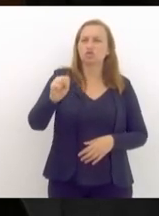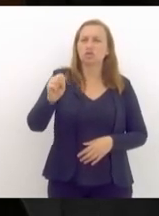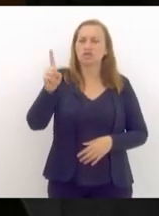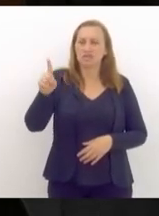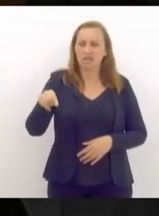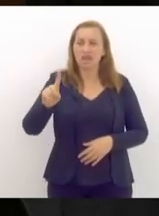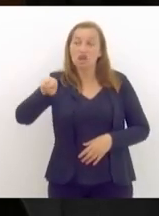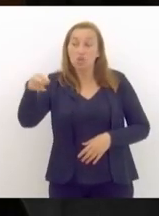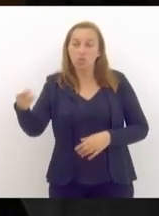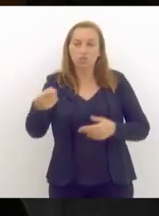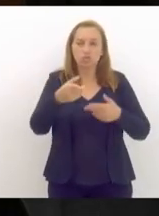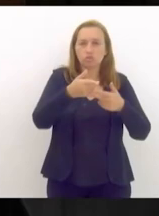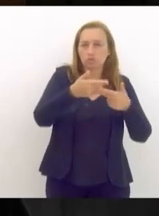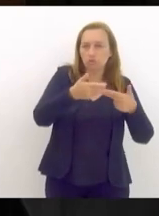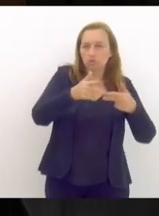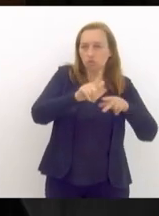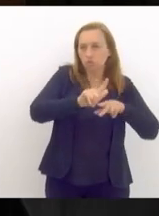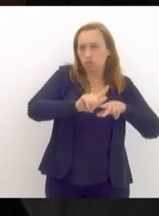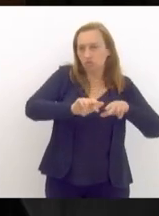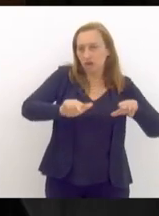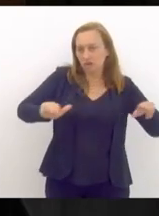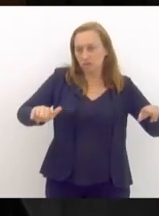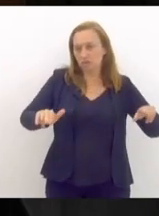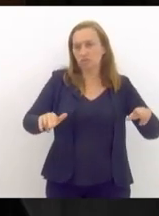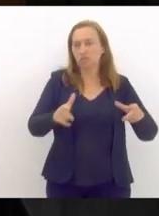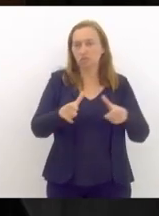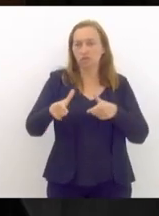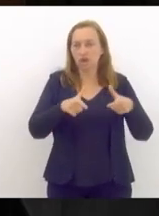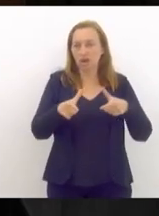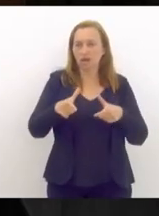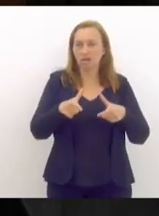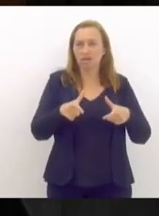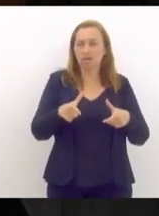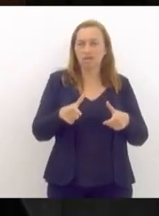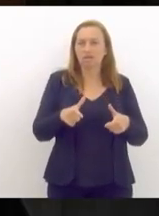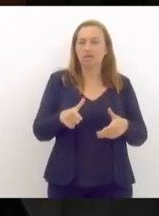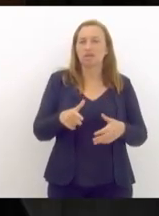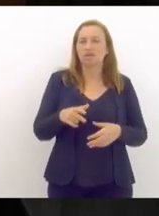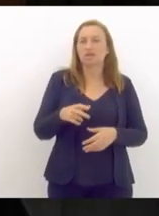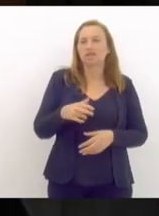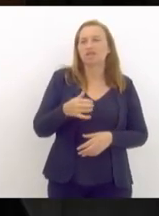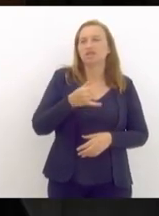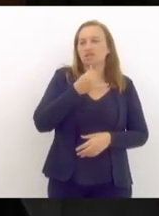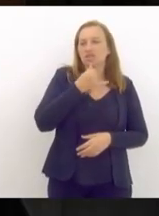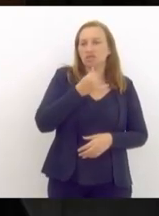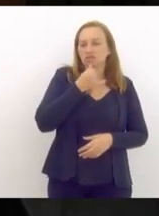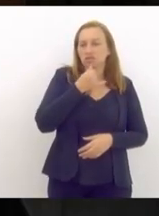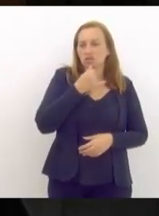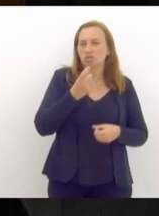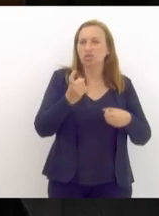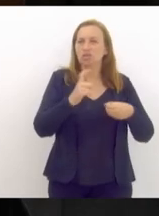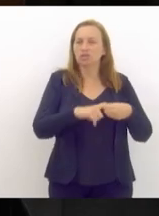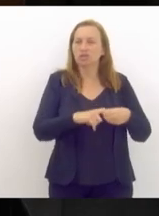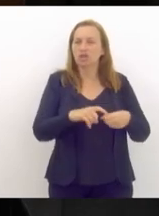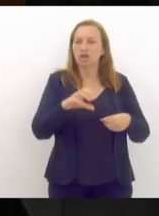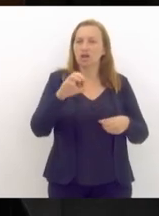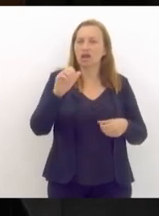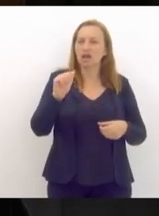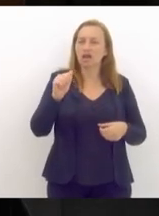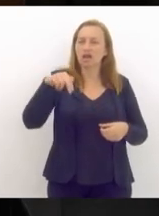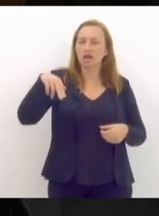é inadmissível em relação ao que a concessionária Enel vem fazendo com o Estado do Rio de